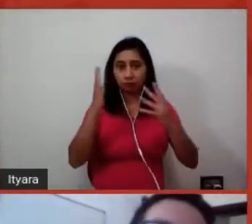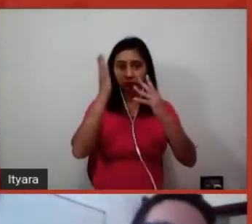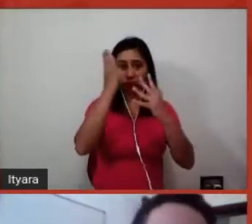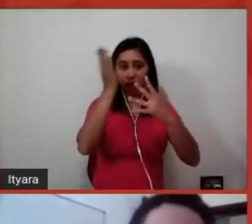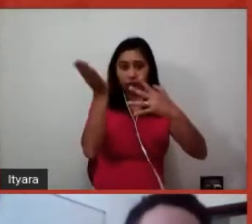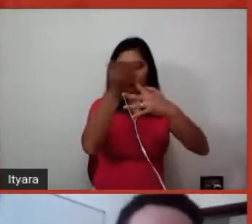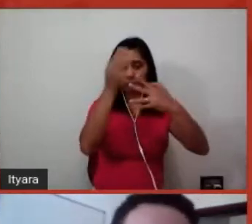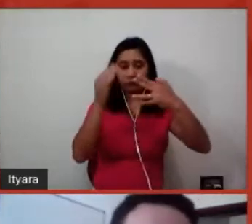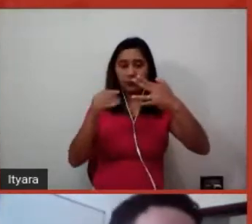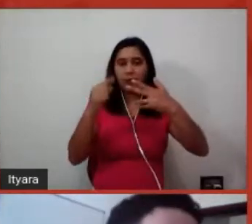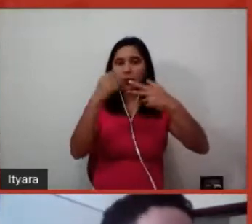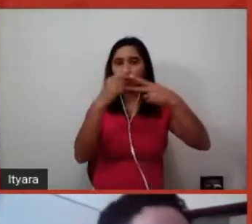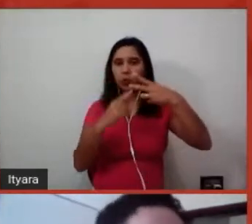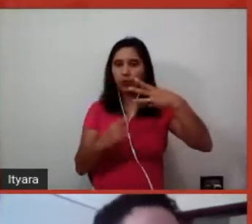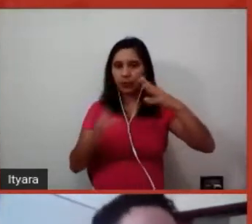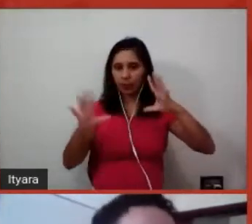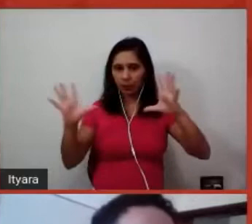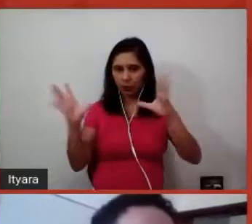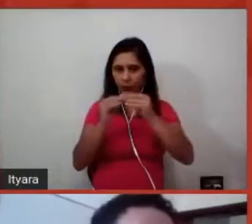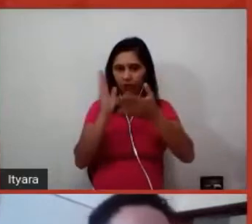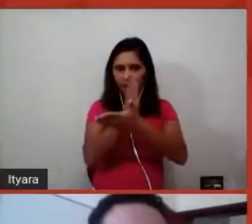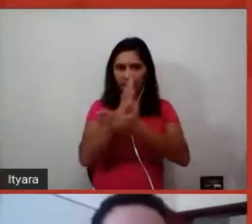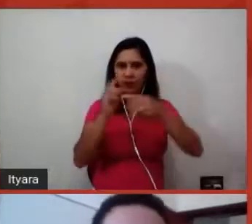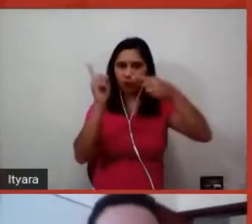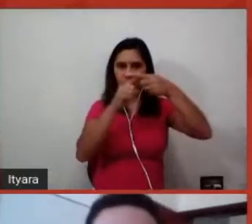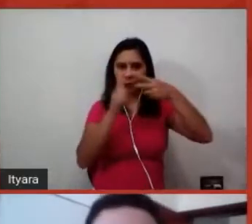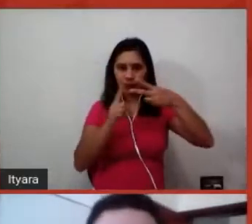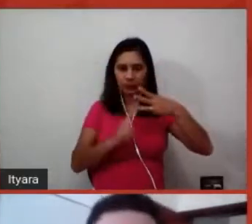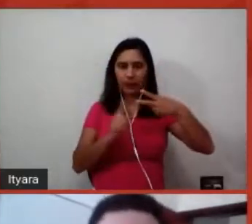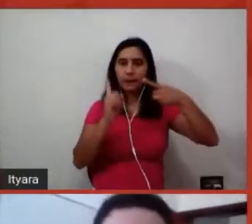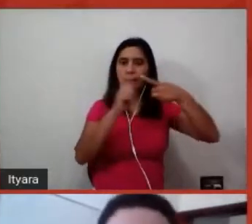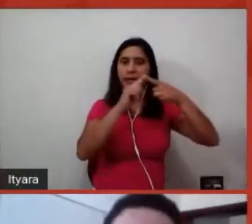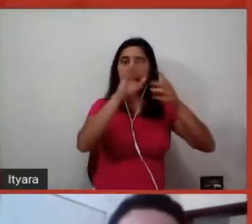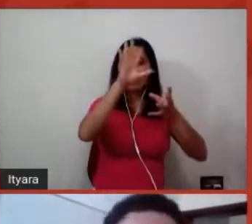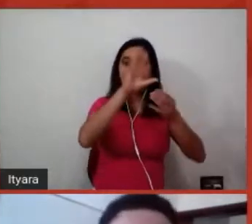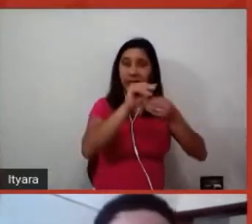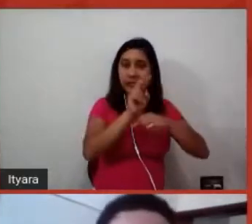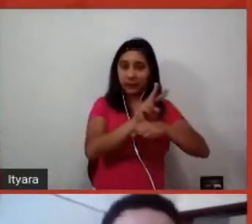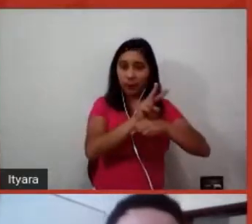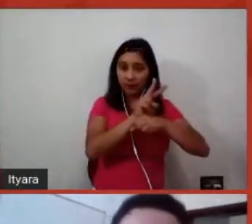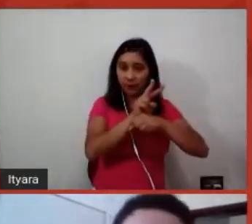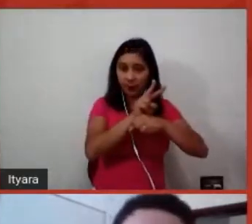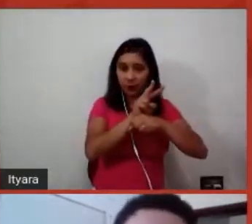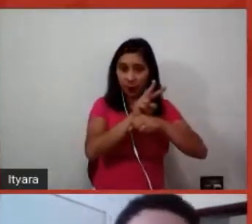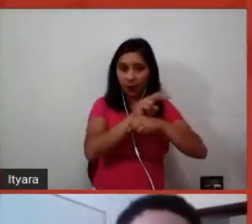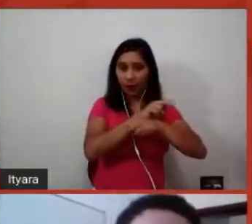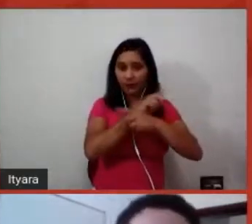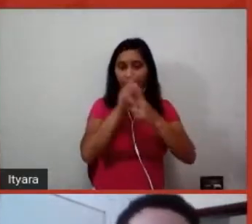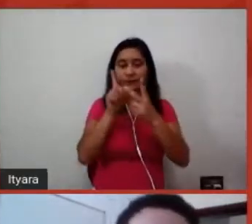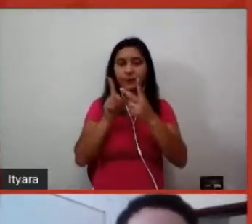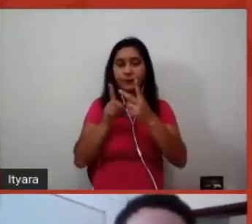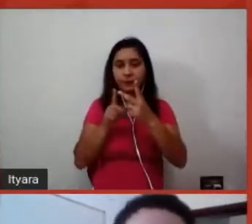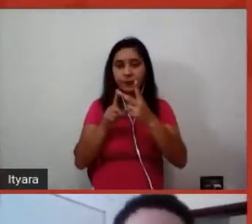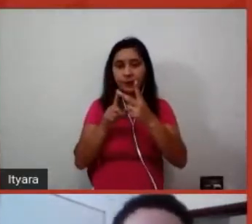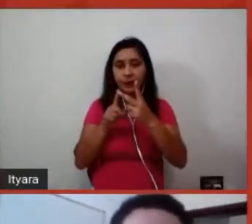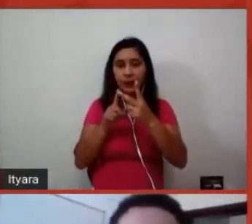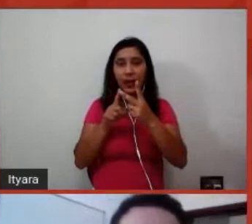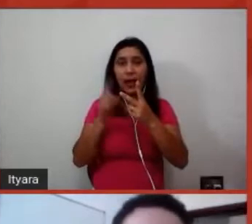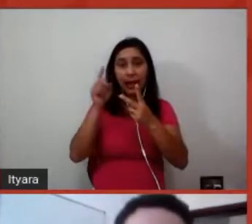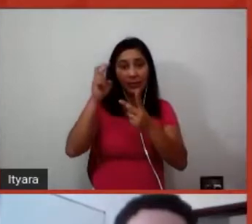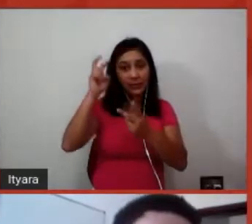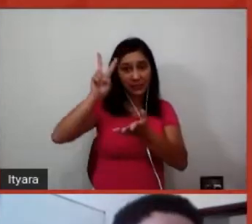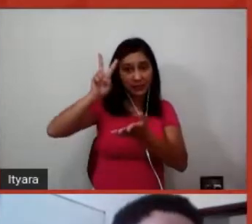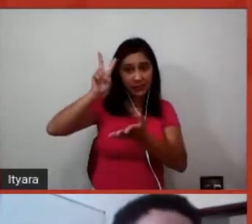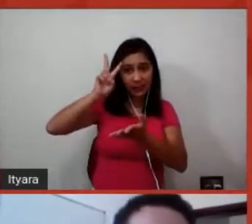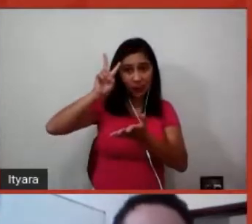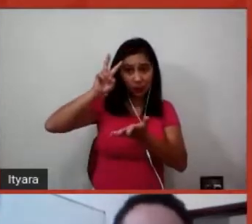chamamos de síntese provisória, né? A segunda parte tá reservada amanhã de segunda-feira para isso,